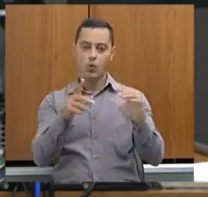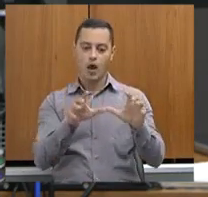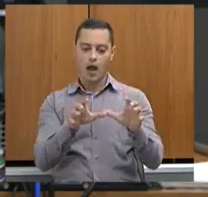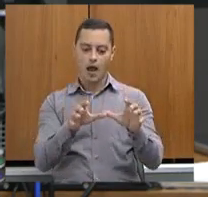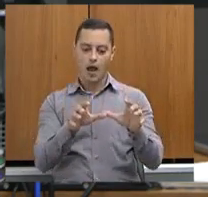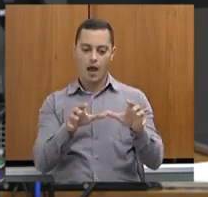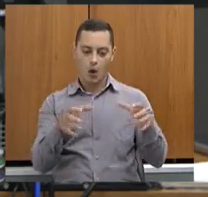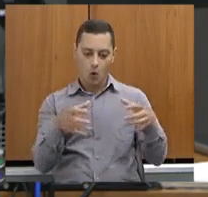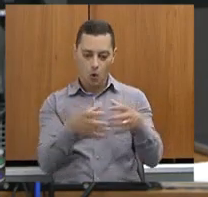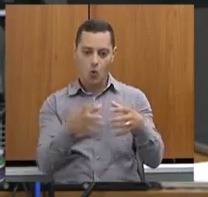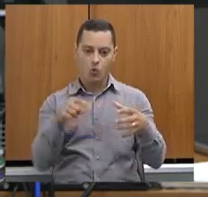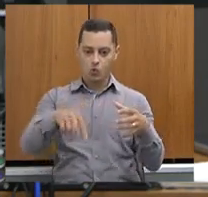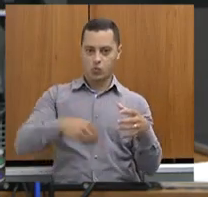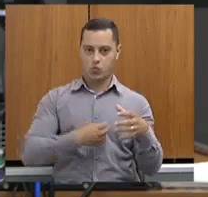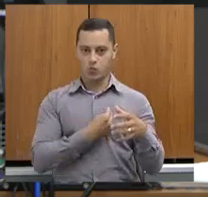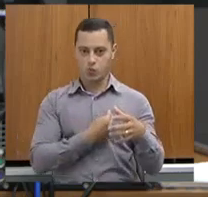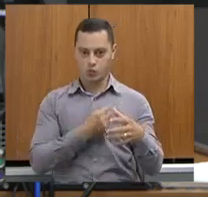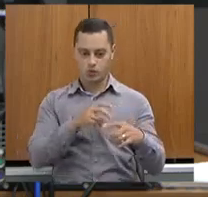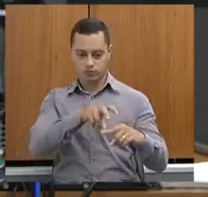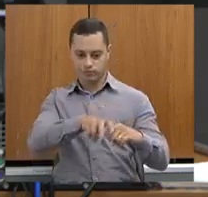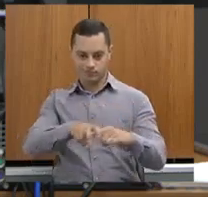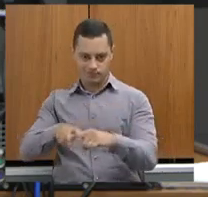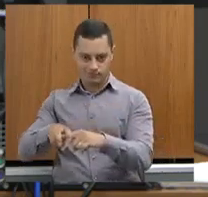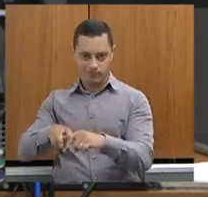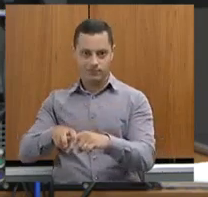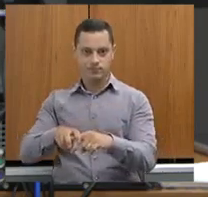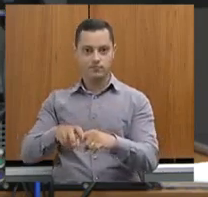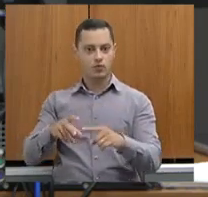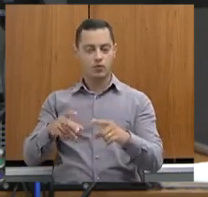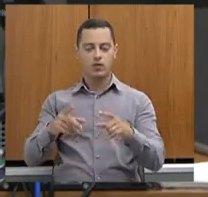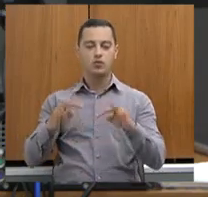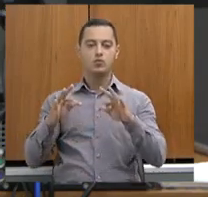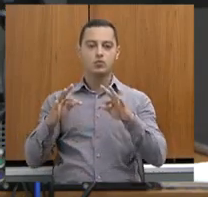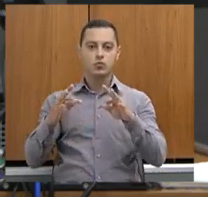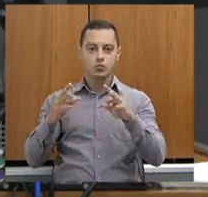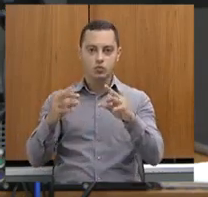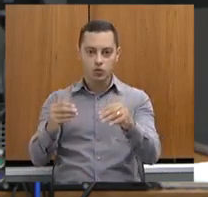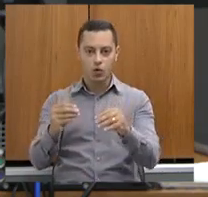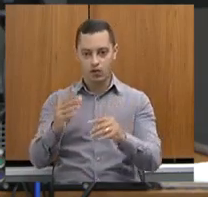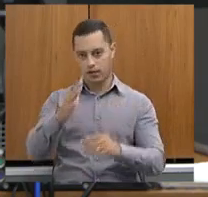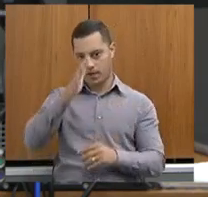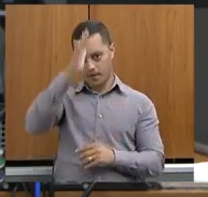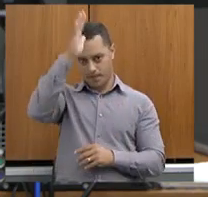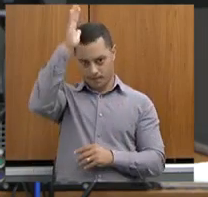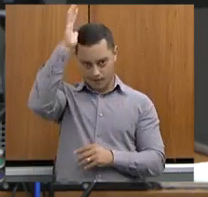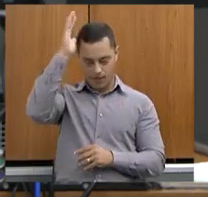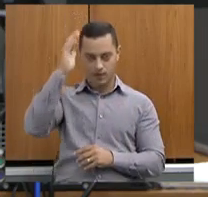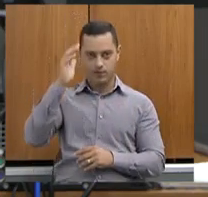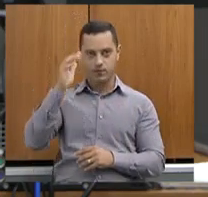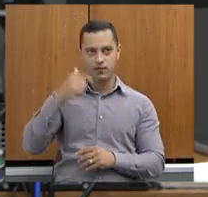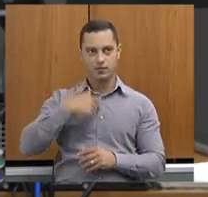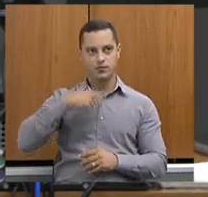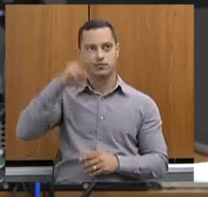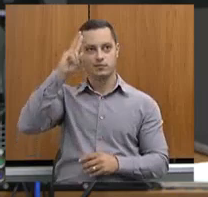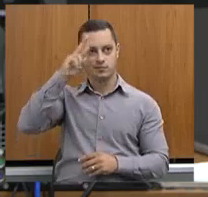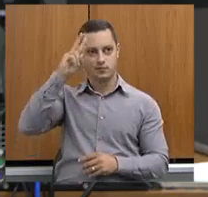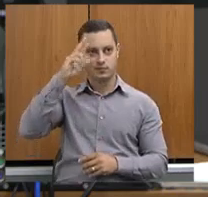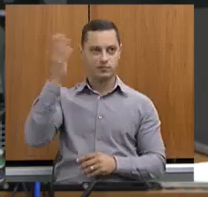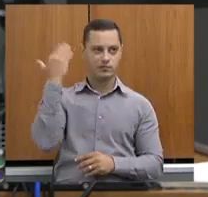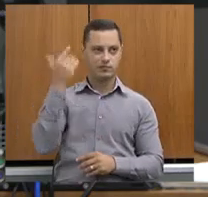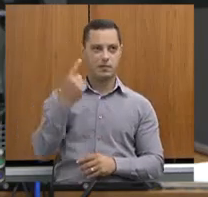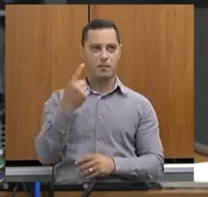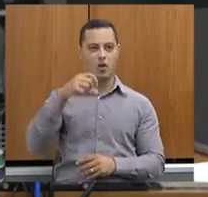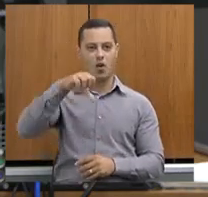aqui também e é extensivo ao Corpo de Bombeiros eu não me esqueço imagine eu era jovem demais